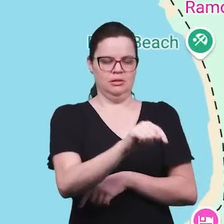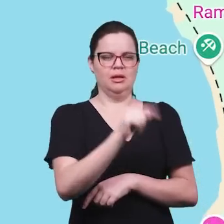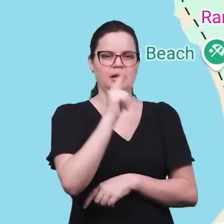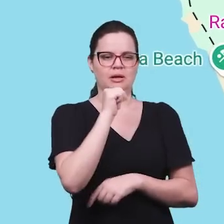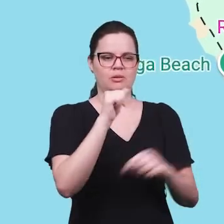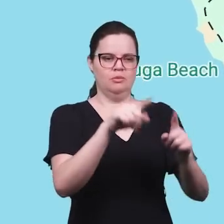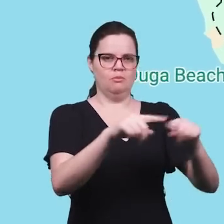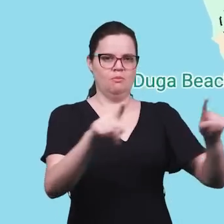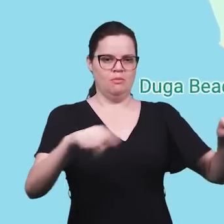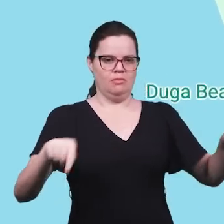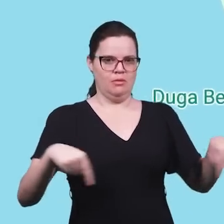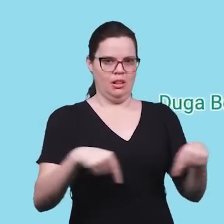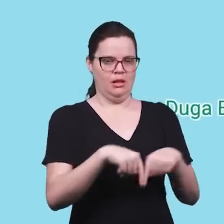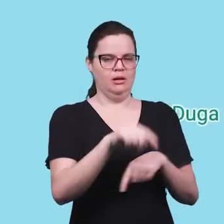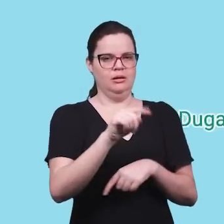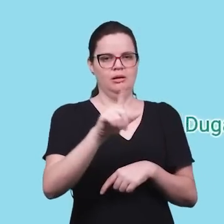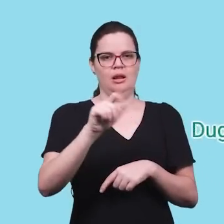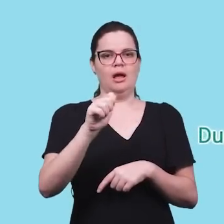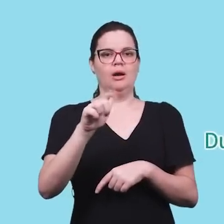lago. Ele